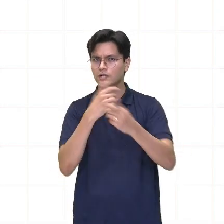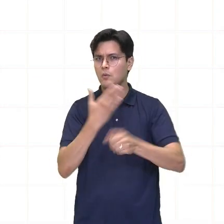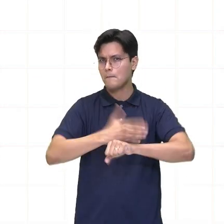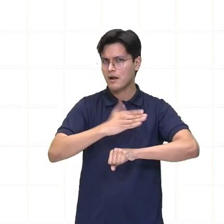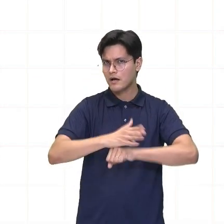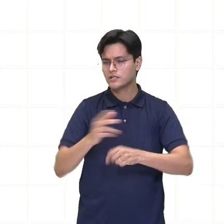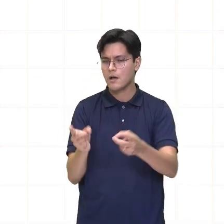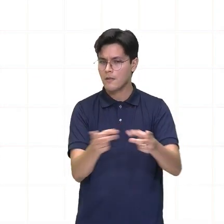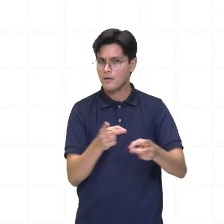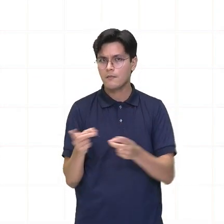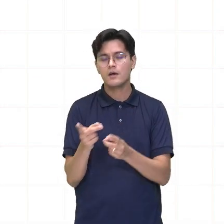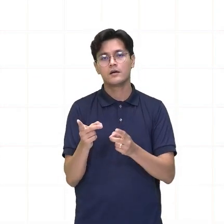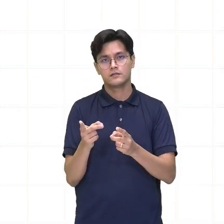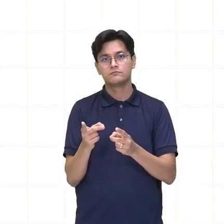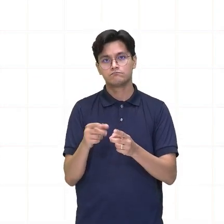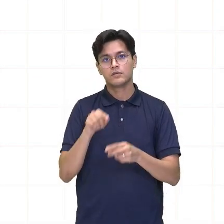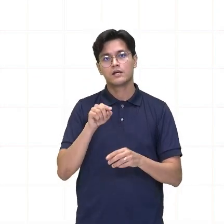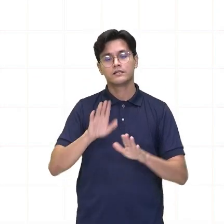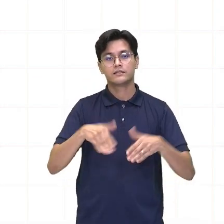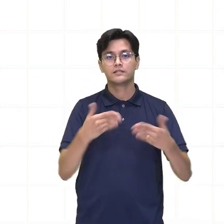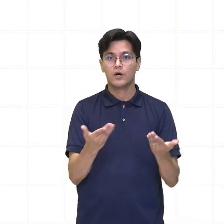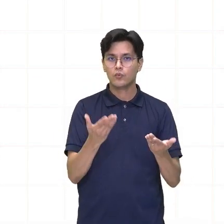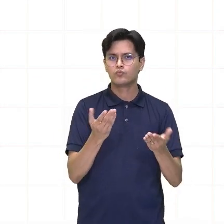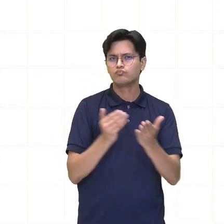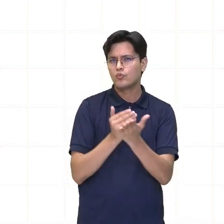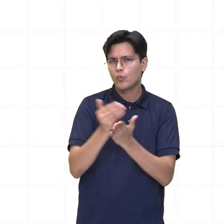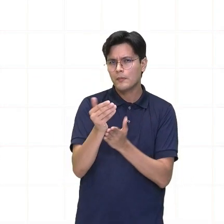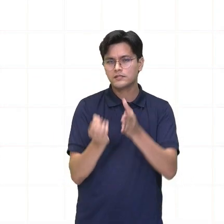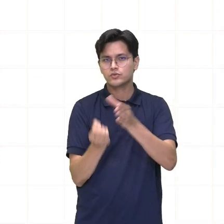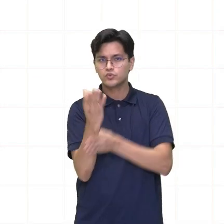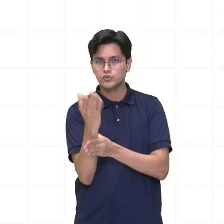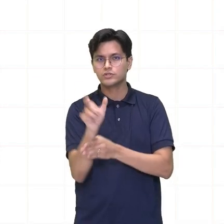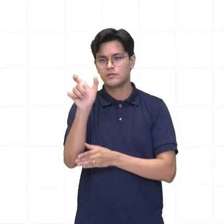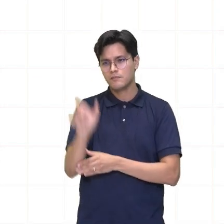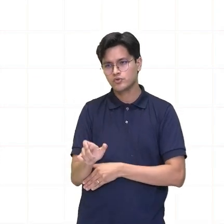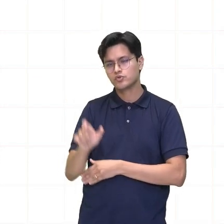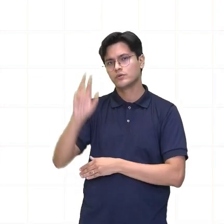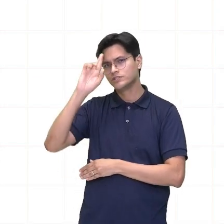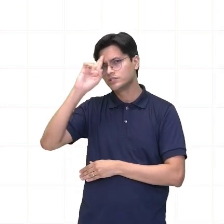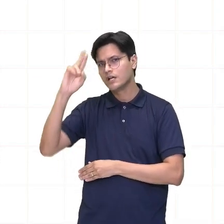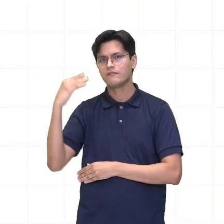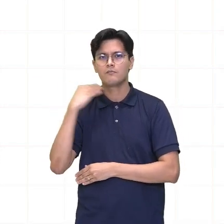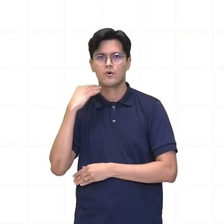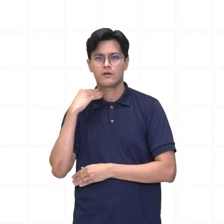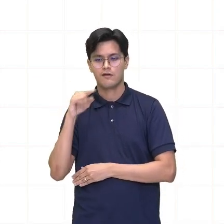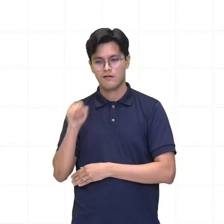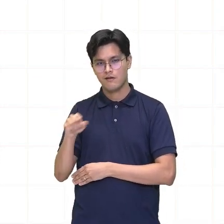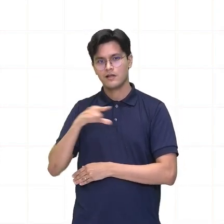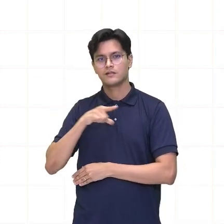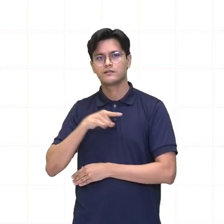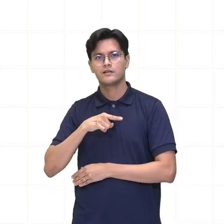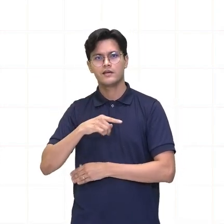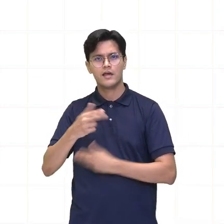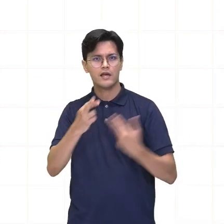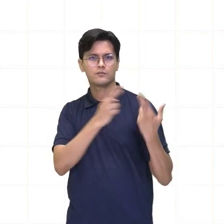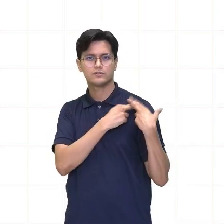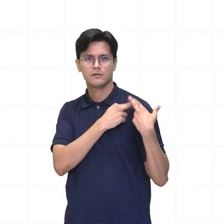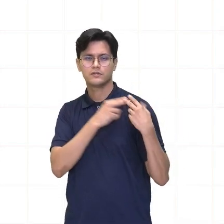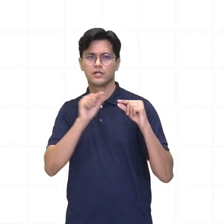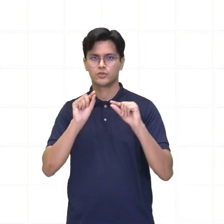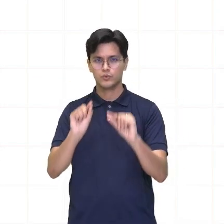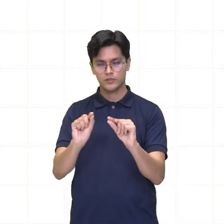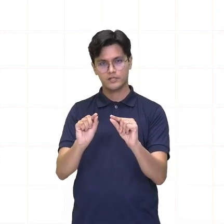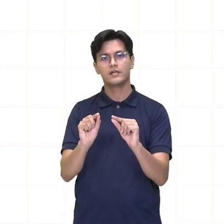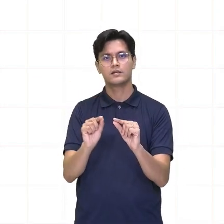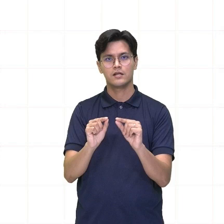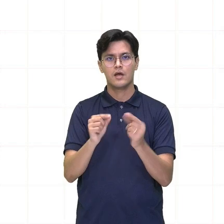Quem eram os banqueiros? Eram pessoas responsáveis para fazer a troca de moedas em diferentes reinos. E